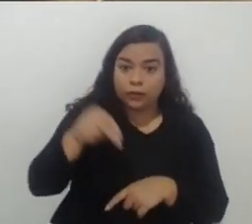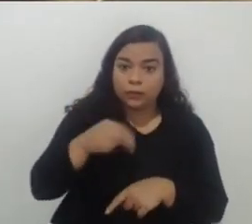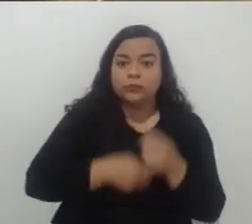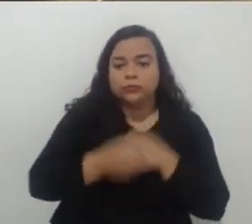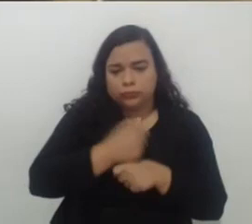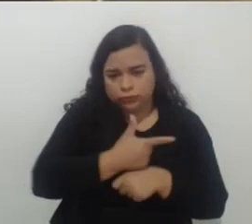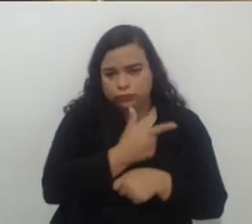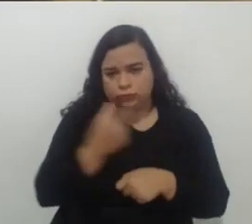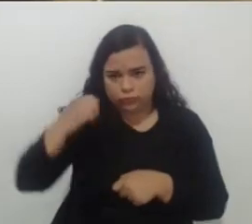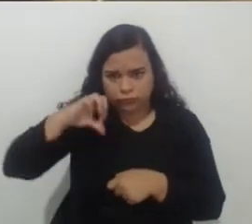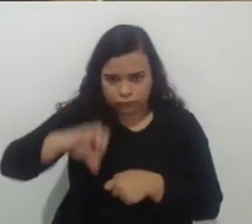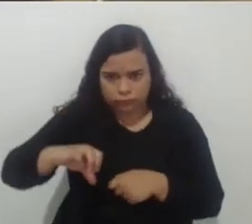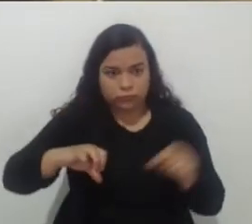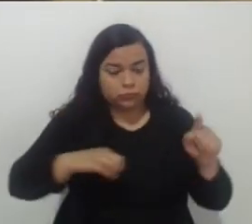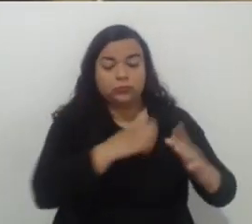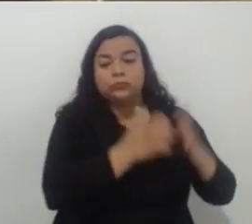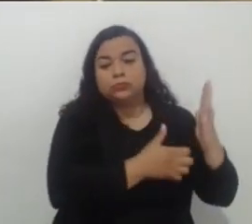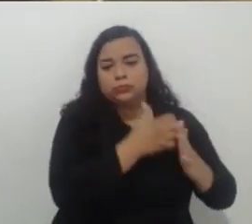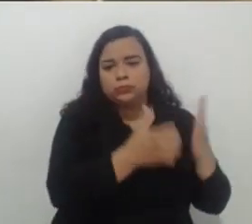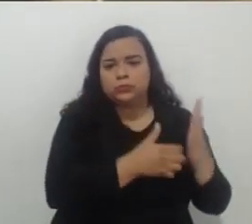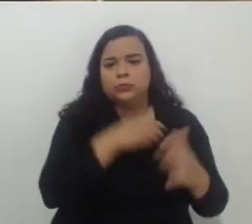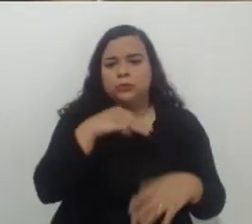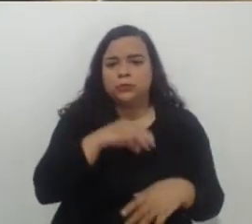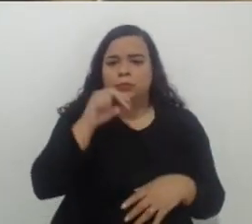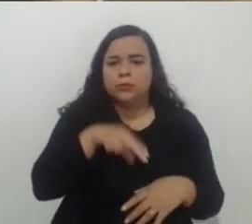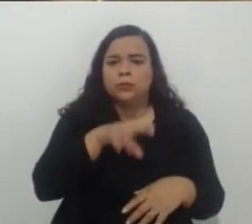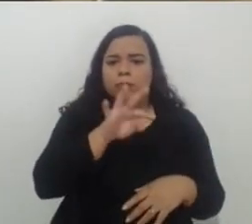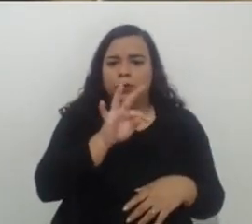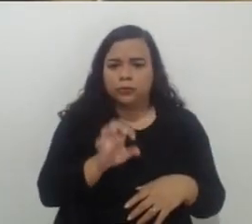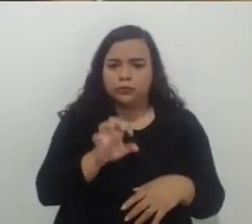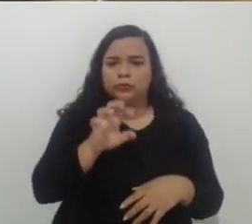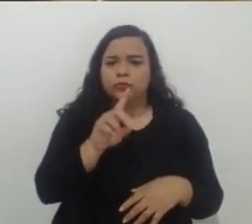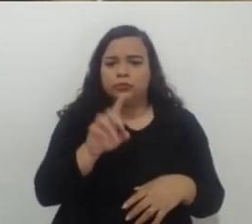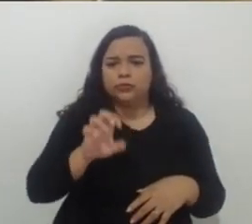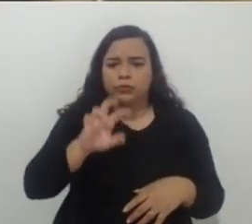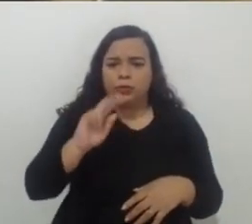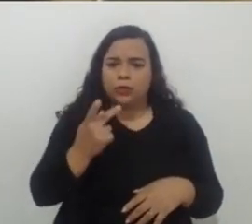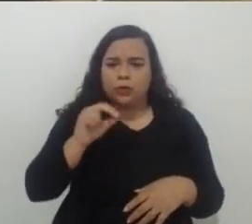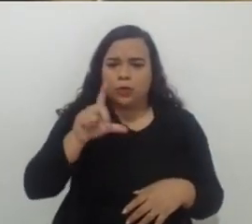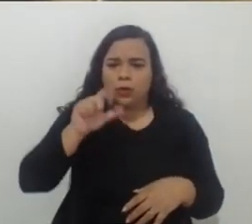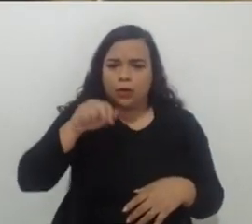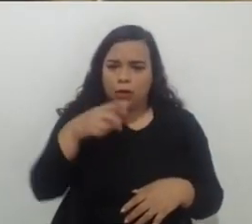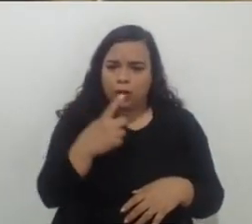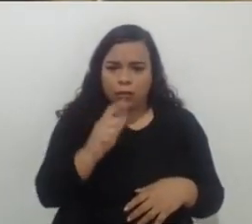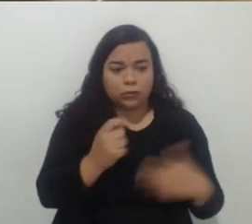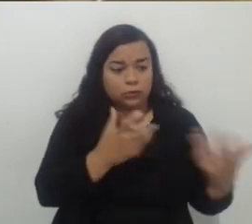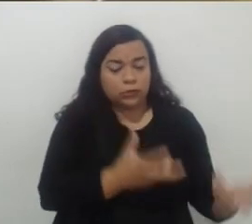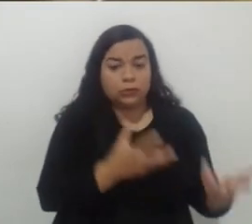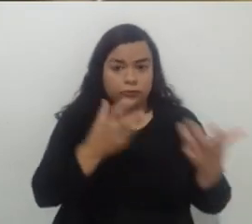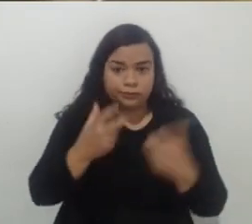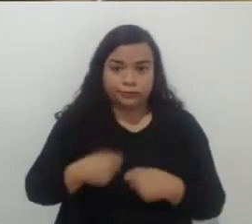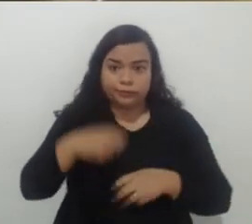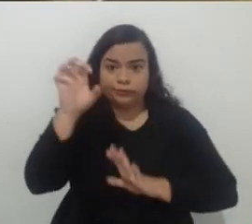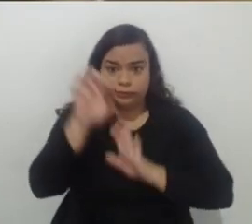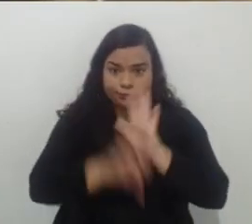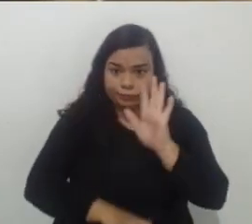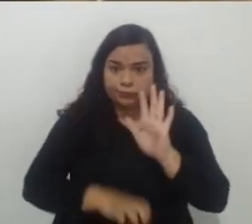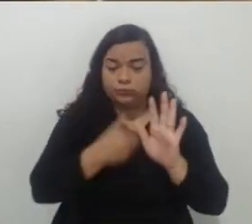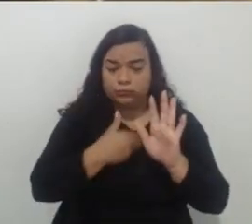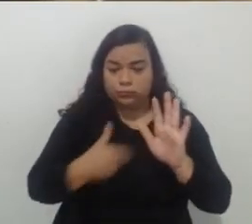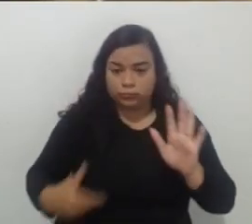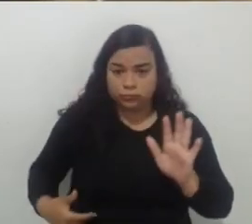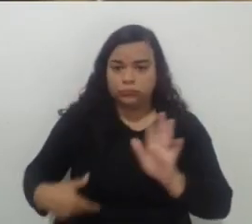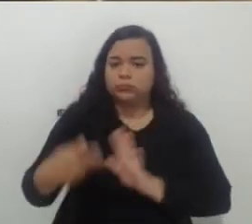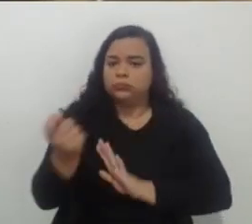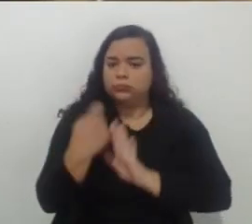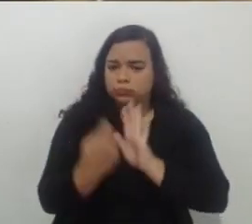Monte de Holanda, uma vez tendo recebido, por meio de sessão, por força de uma escritura pública lavrada em tabelionato